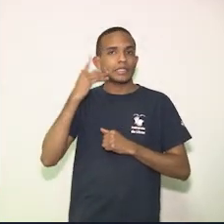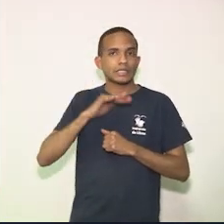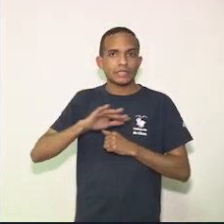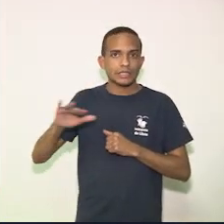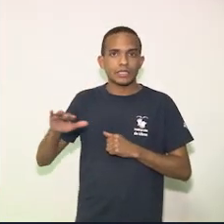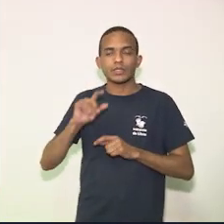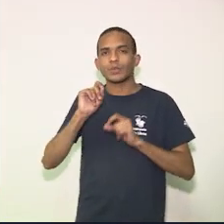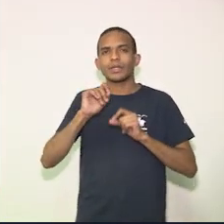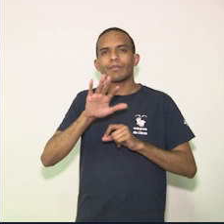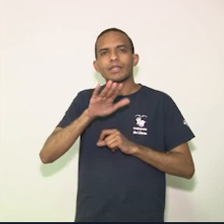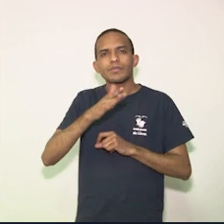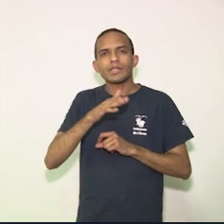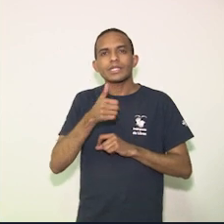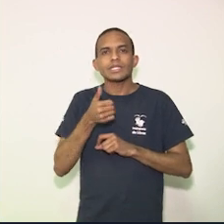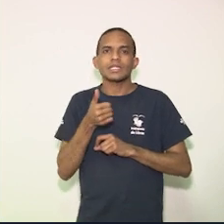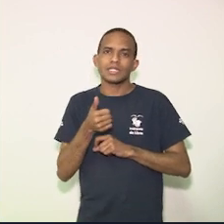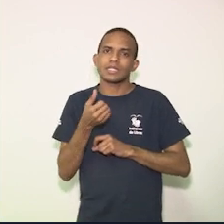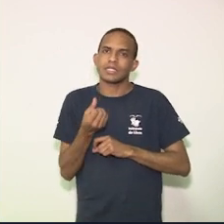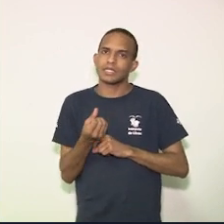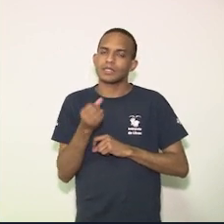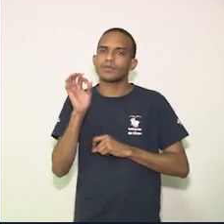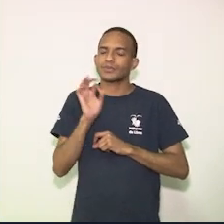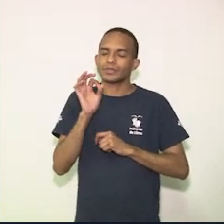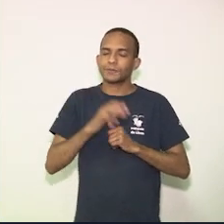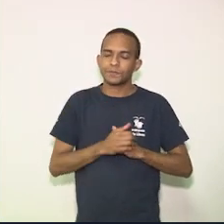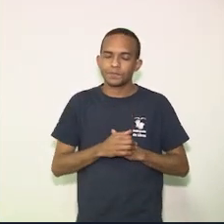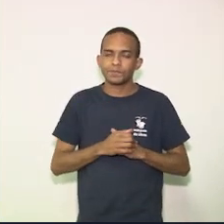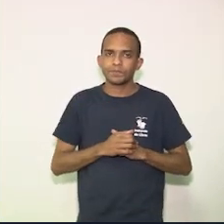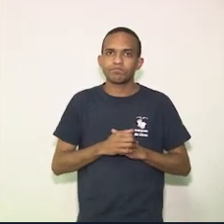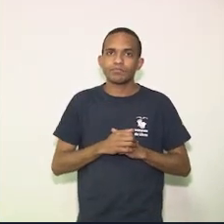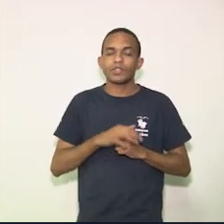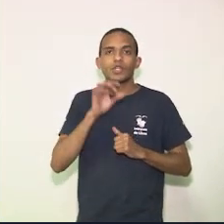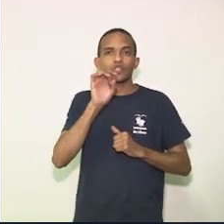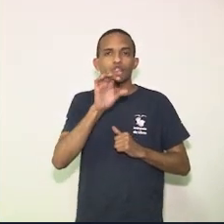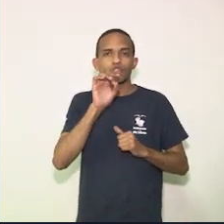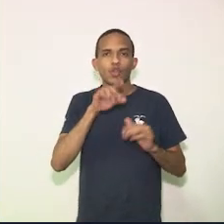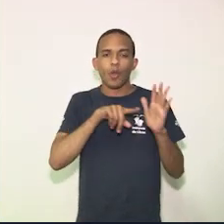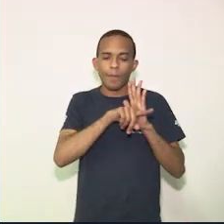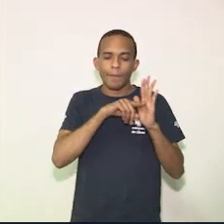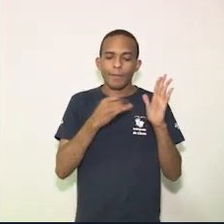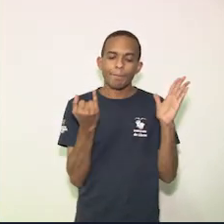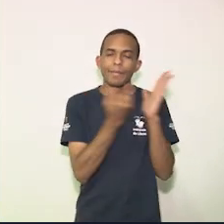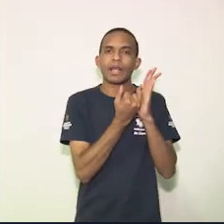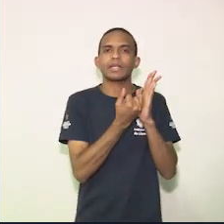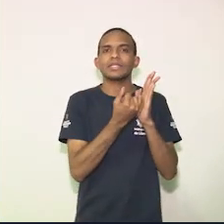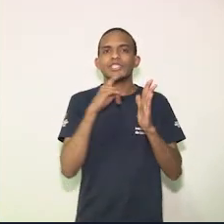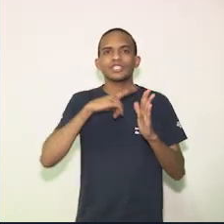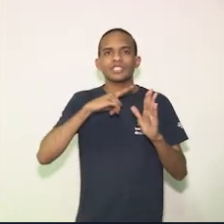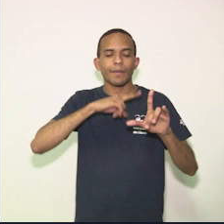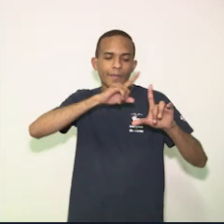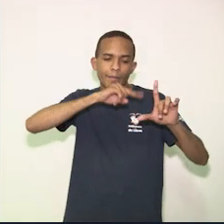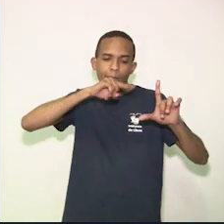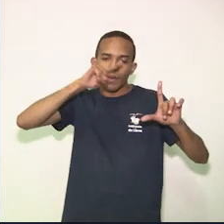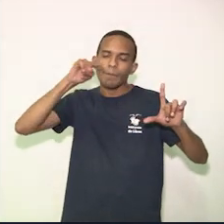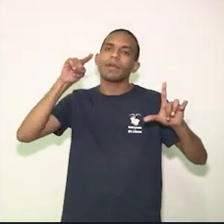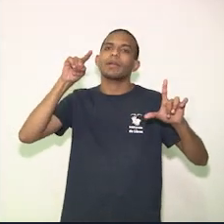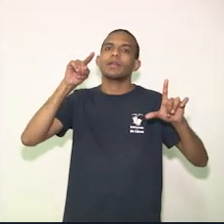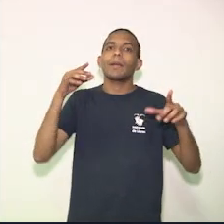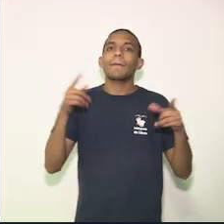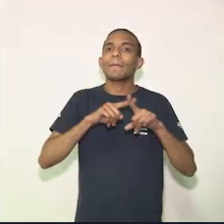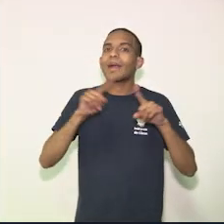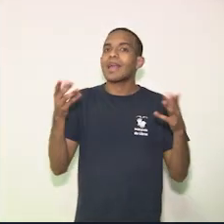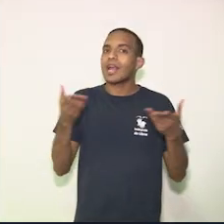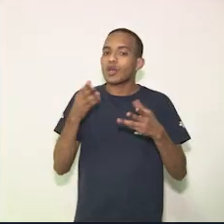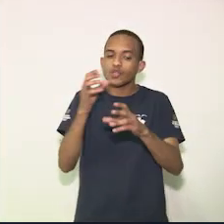crianças, uma prevalência de 16%. Então, não só o inquérito, que levava em conta a prevalência, mas agora